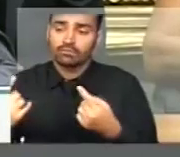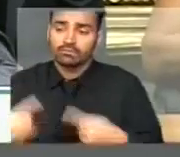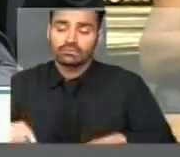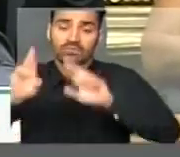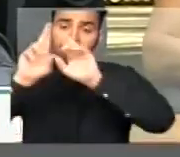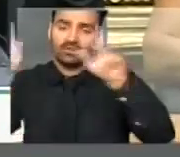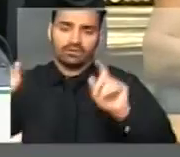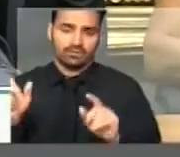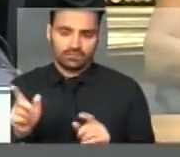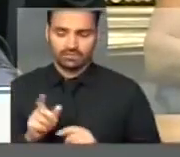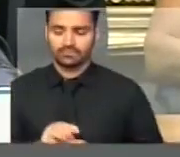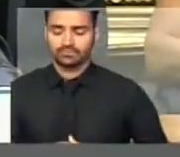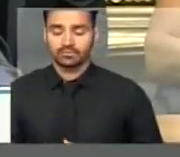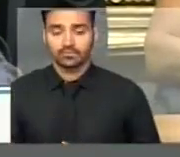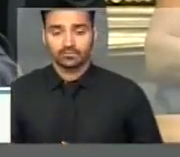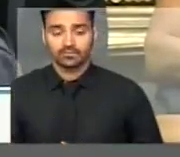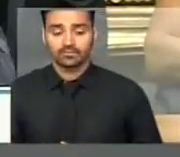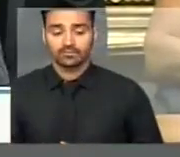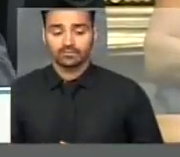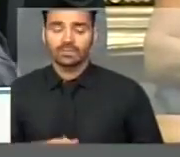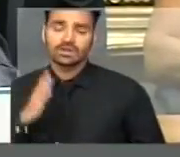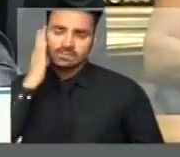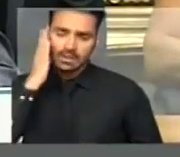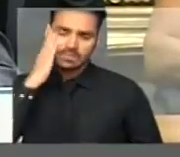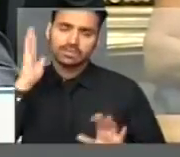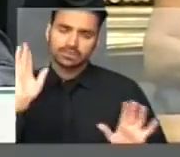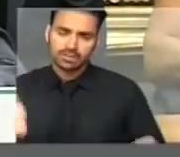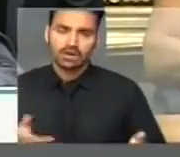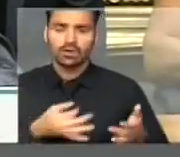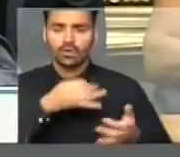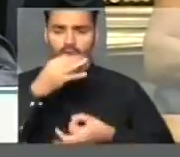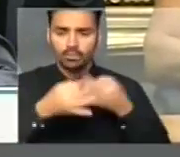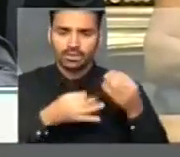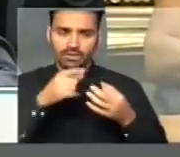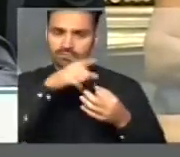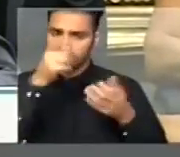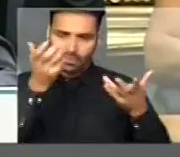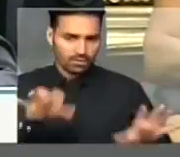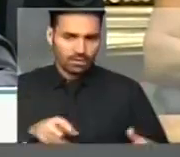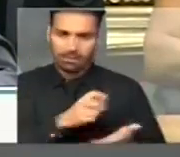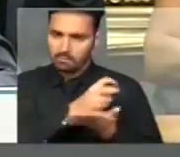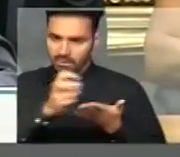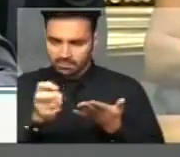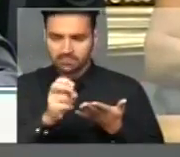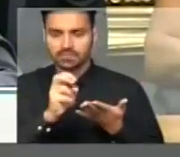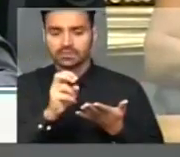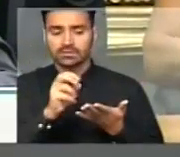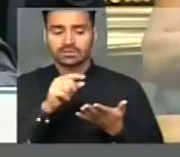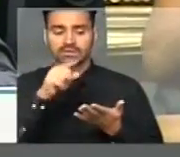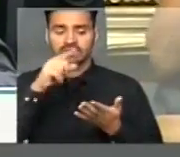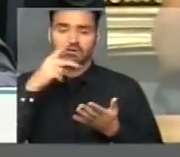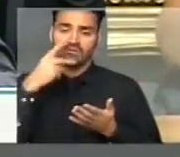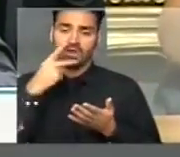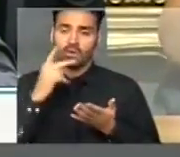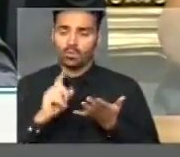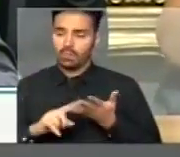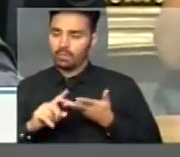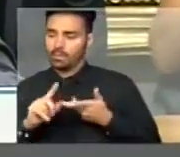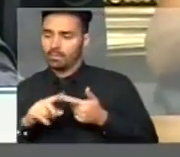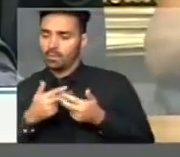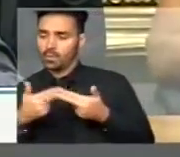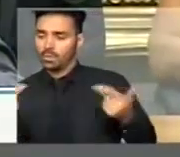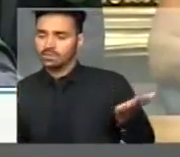civilizado. Era esperado que os contrários à abertura do processo de impedimento negassem que os fatos narrados na